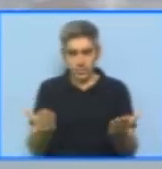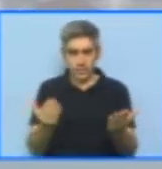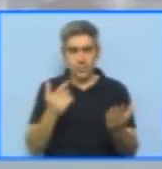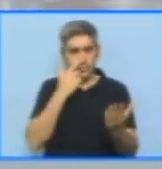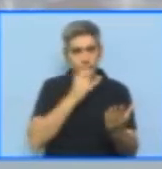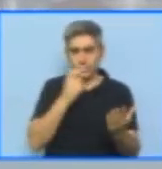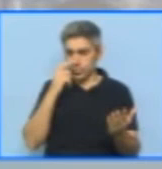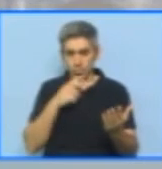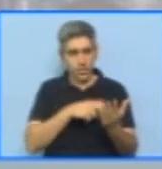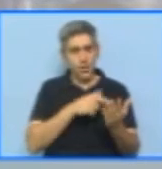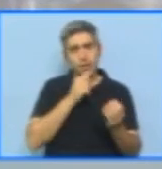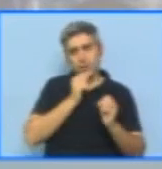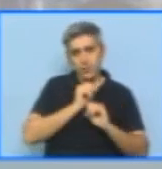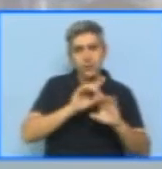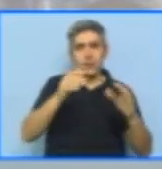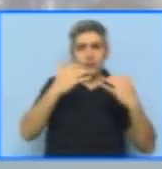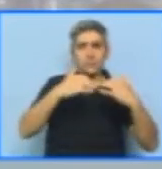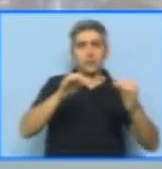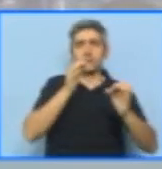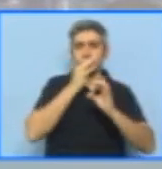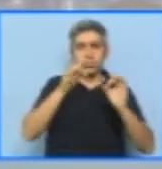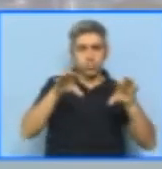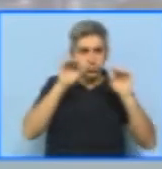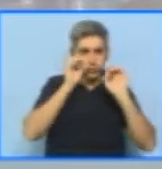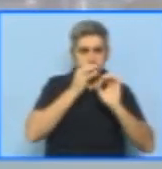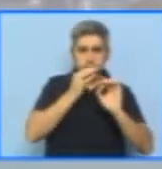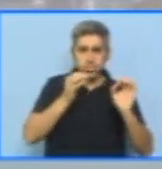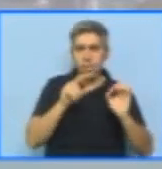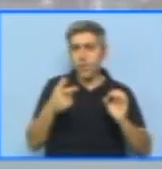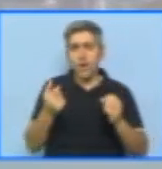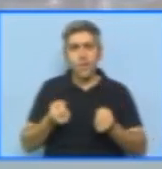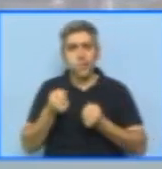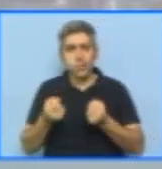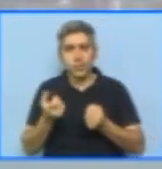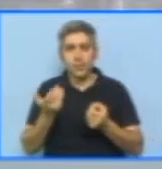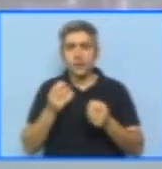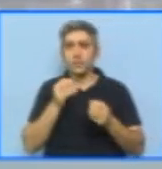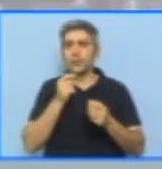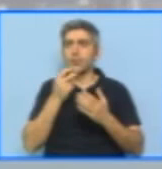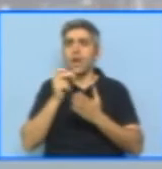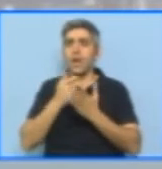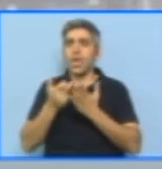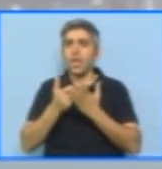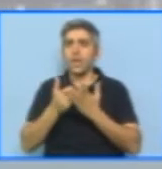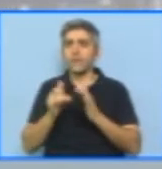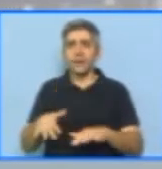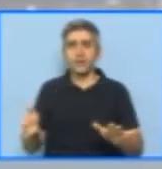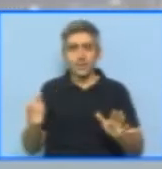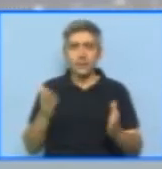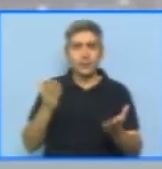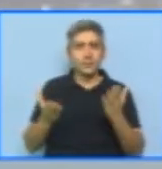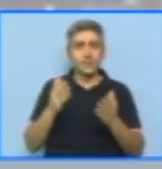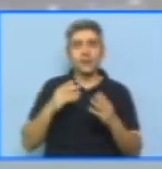uma maravilha de comunicação para com uma Assembleia, com um entendimento fantástico, e outros que não. Não estão menos preparados do ponto de vista